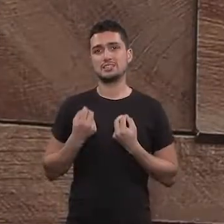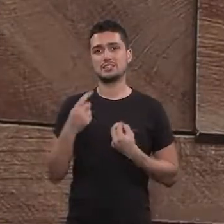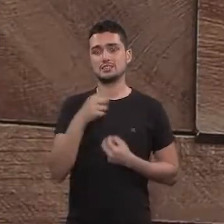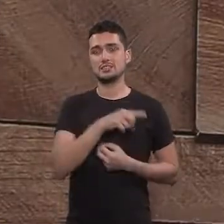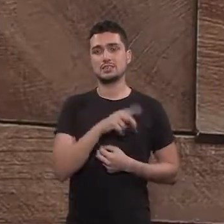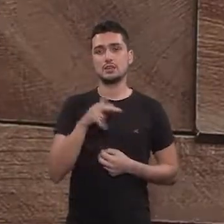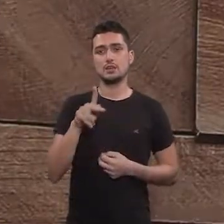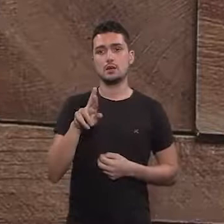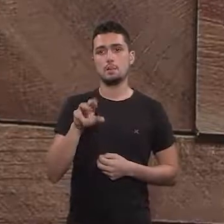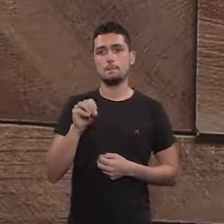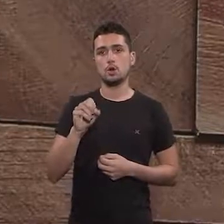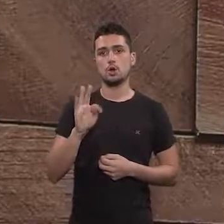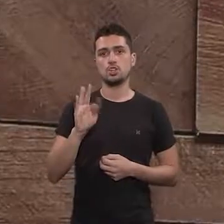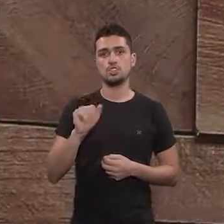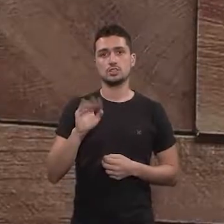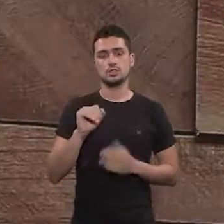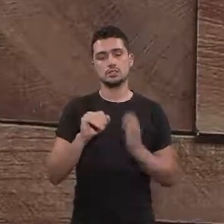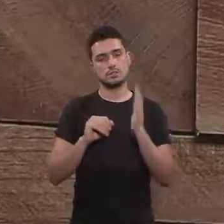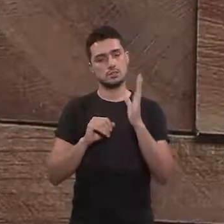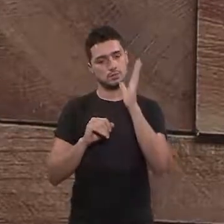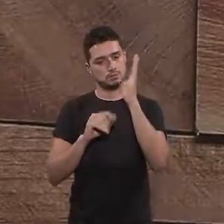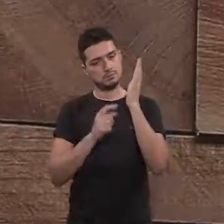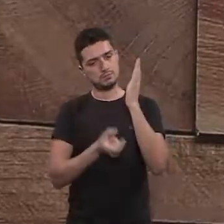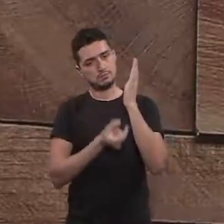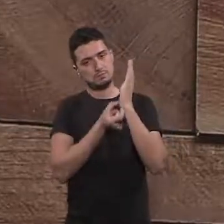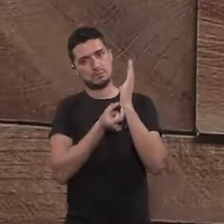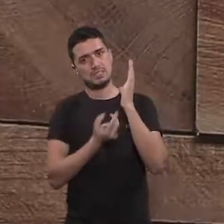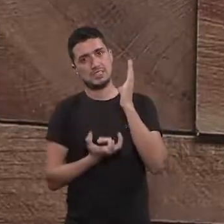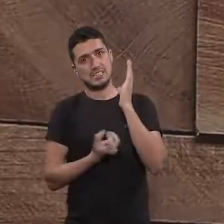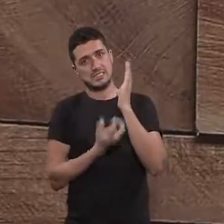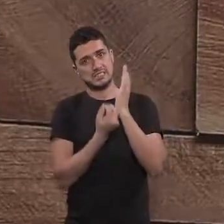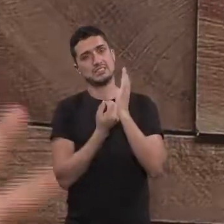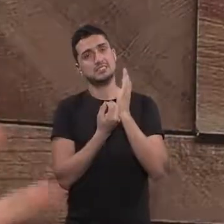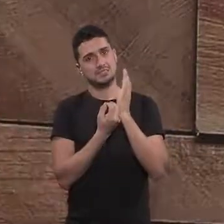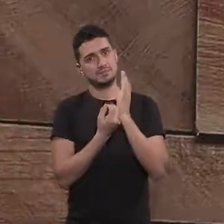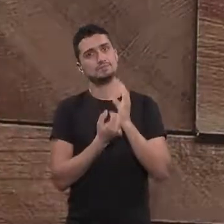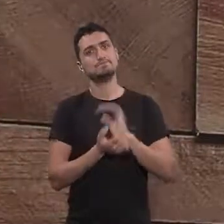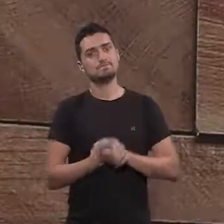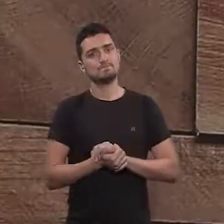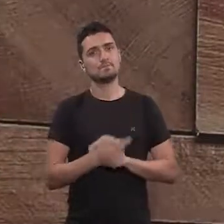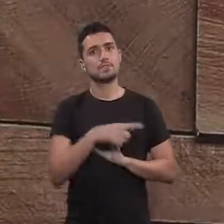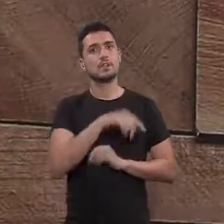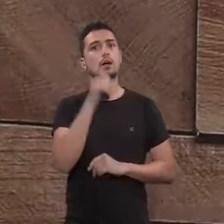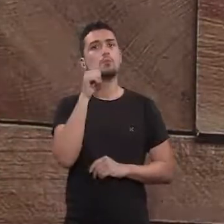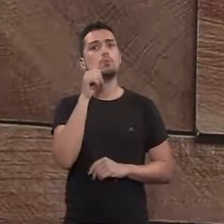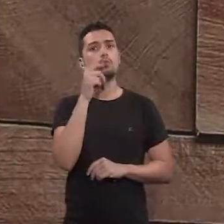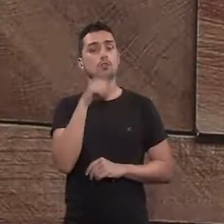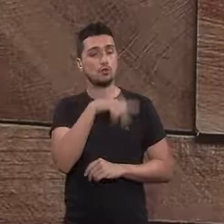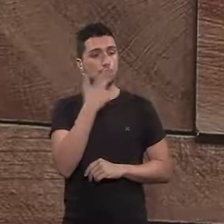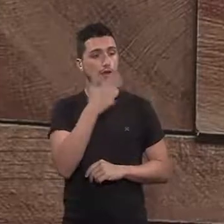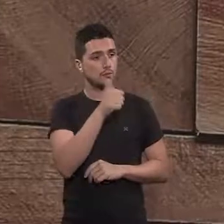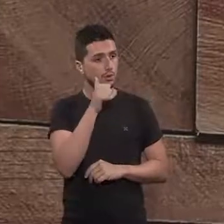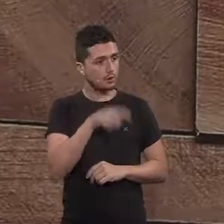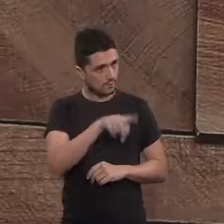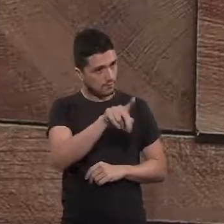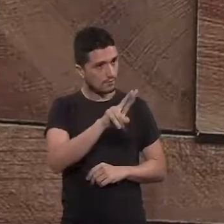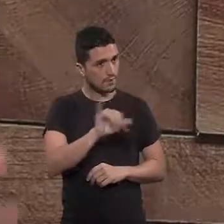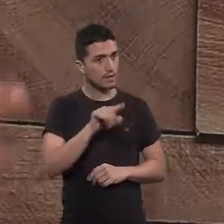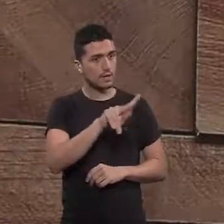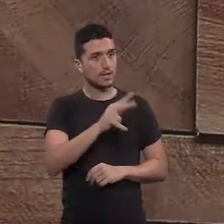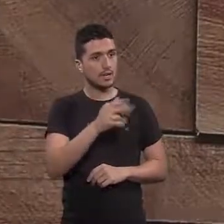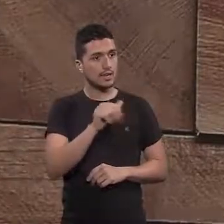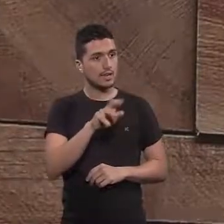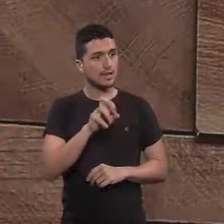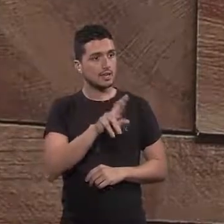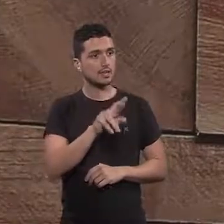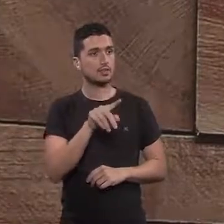um paciente com câncer de próstata, a doença já avançada, aplica reiki nele. E ela fez, fiquei emocionado, porque ela